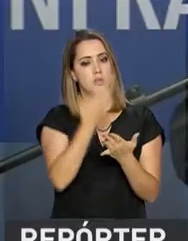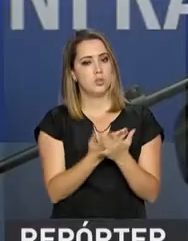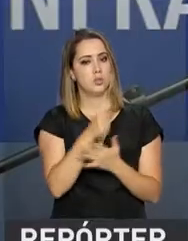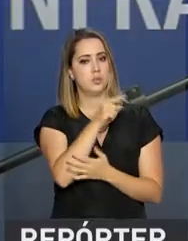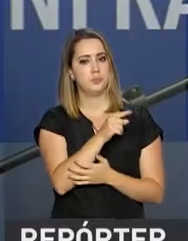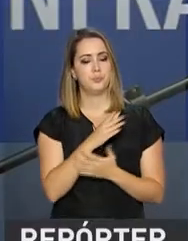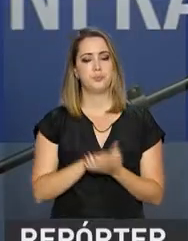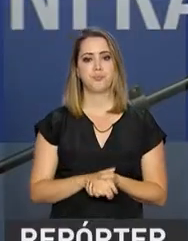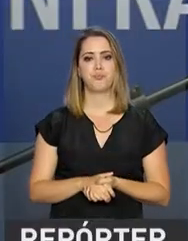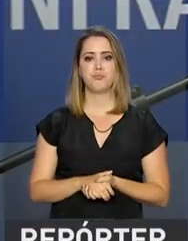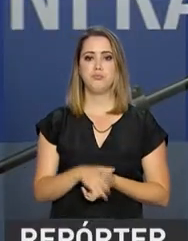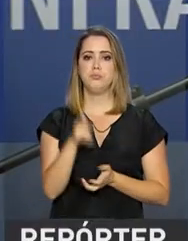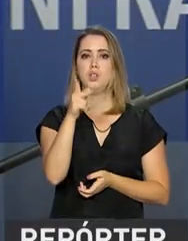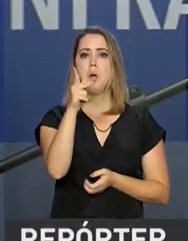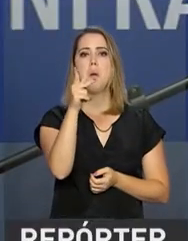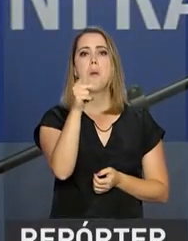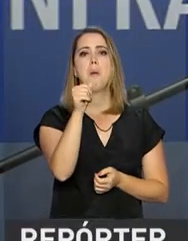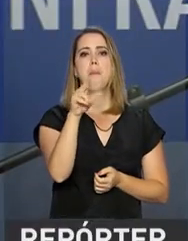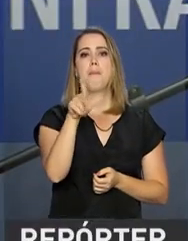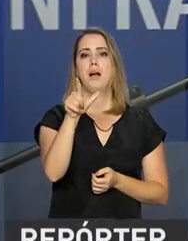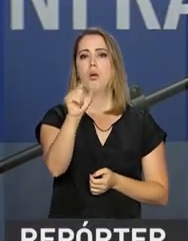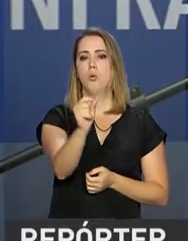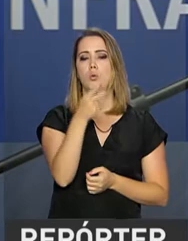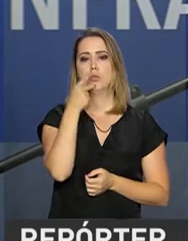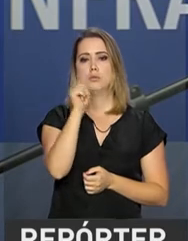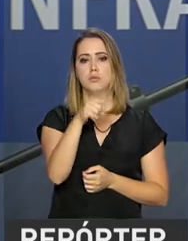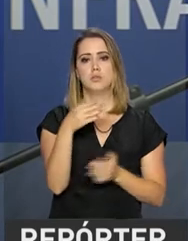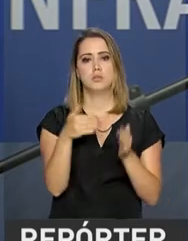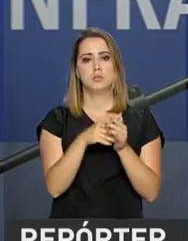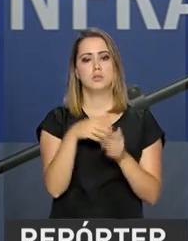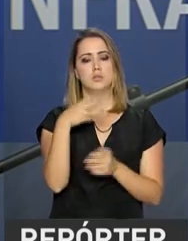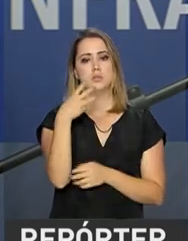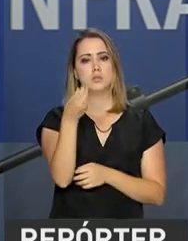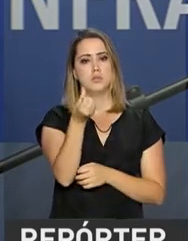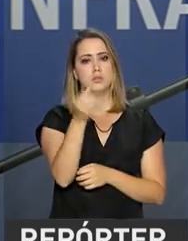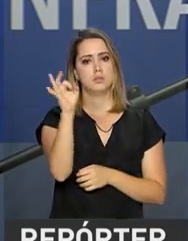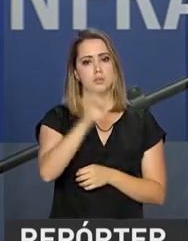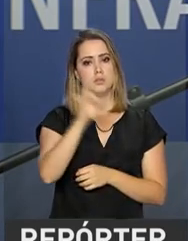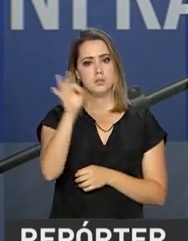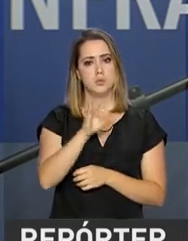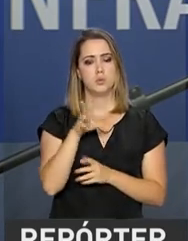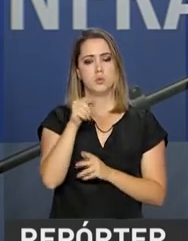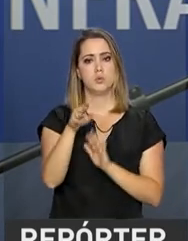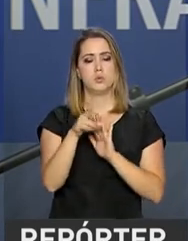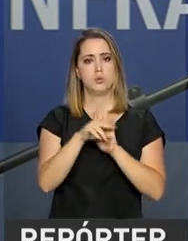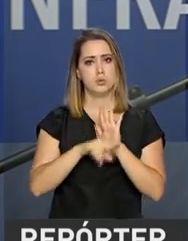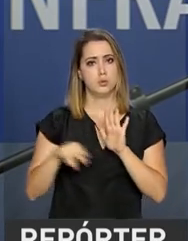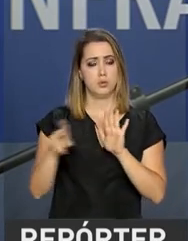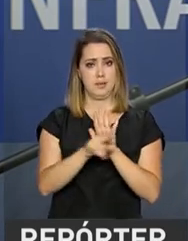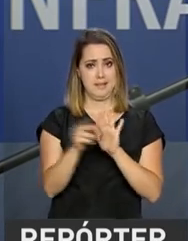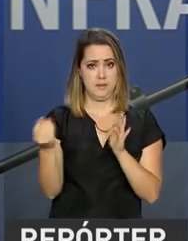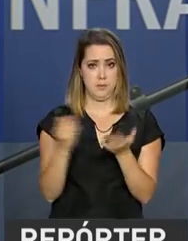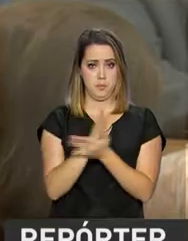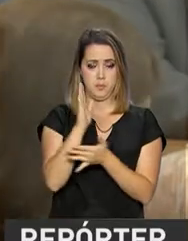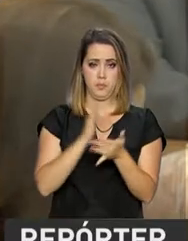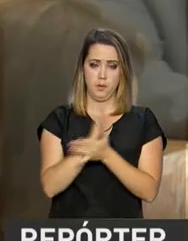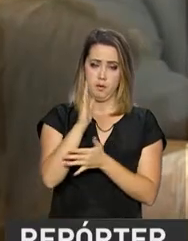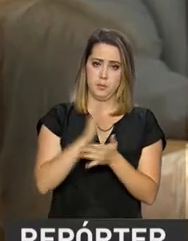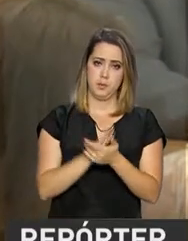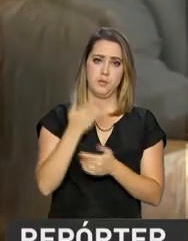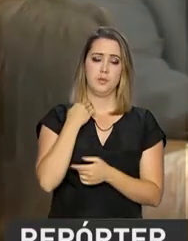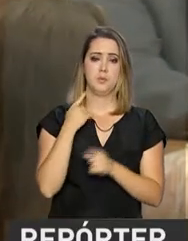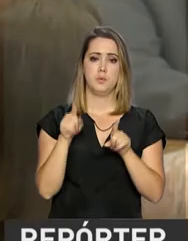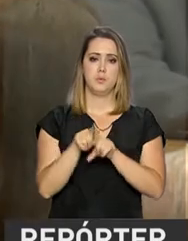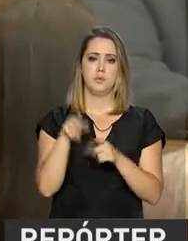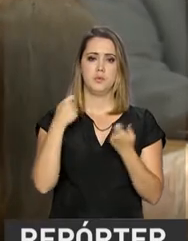Paulo Rabelo disse que até julho deste ano, 36% dos projetos aprovados pelo banco foram na área de infraestrutura. Ele defendeu